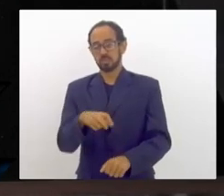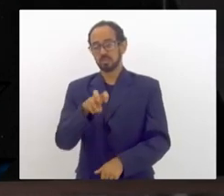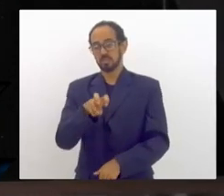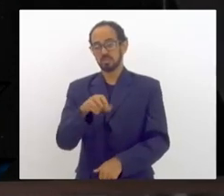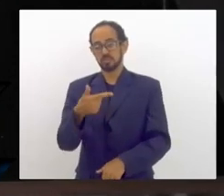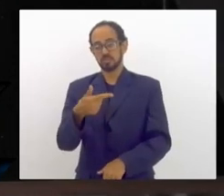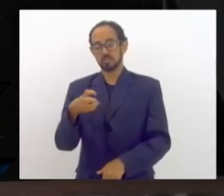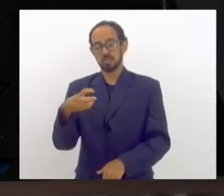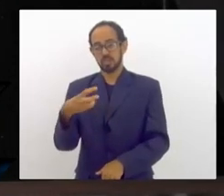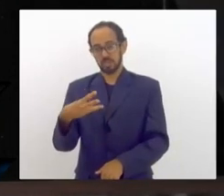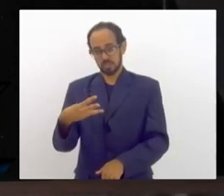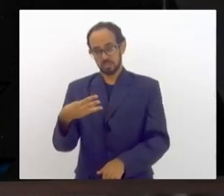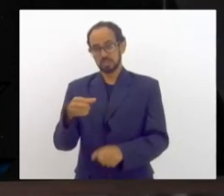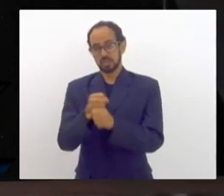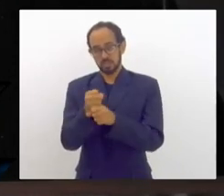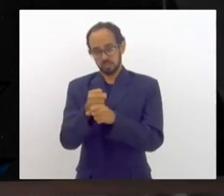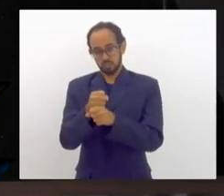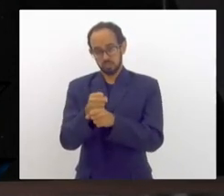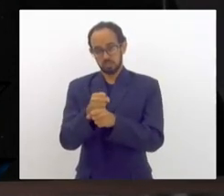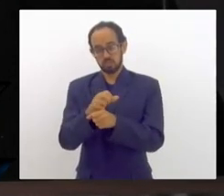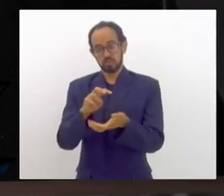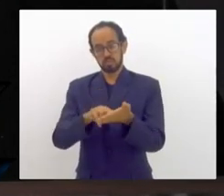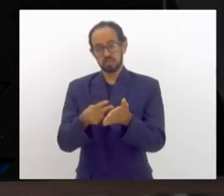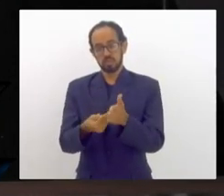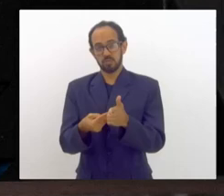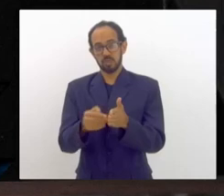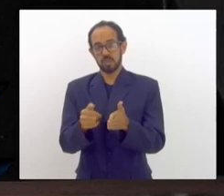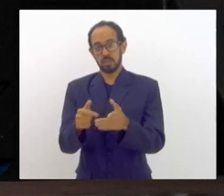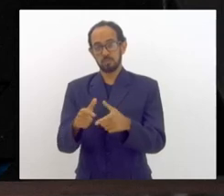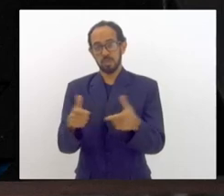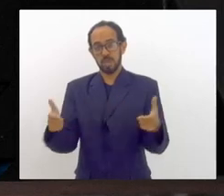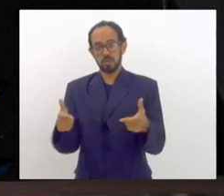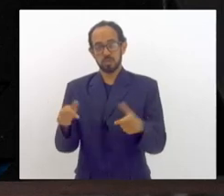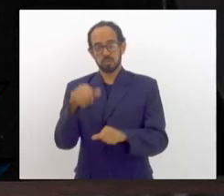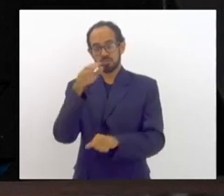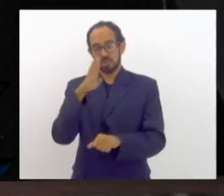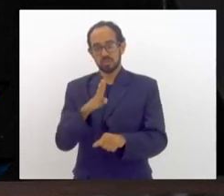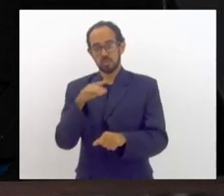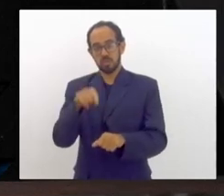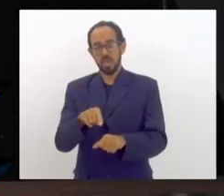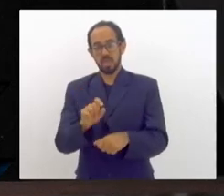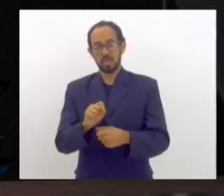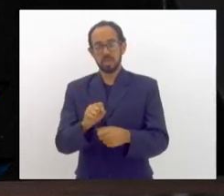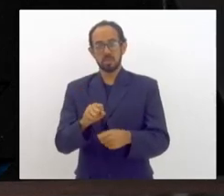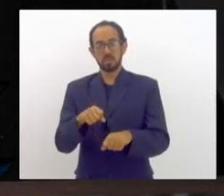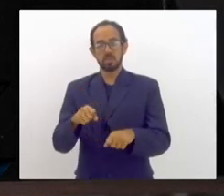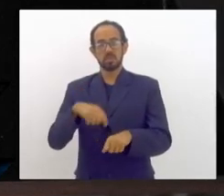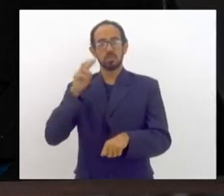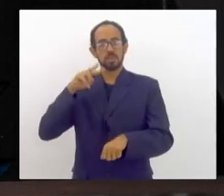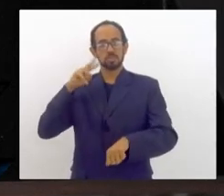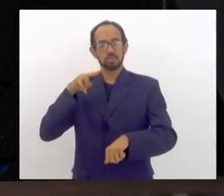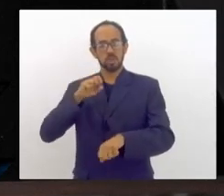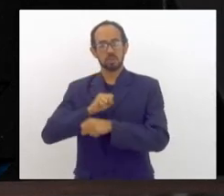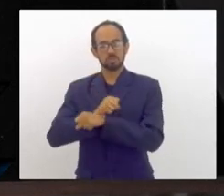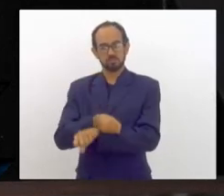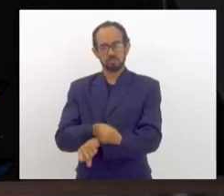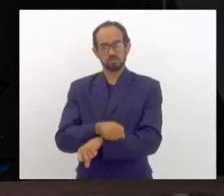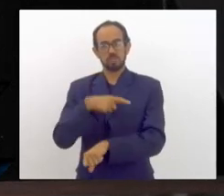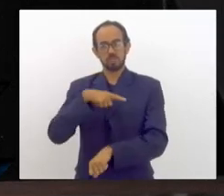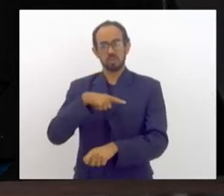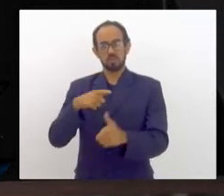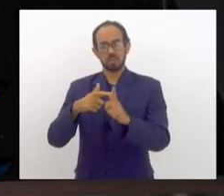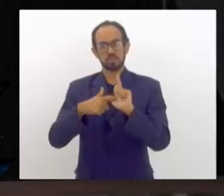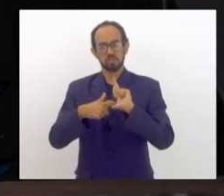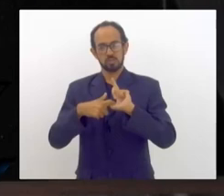523 anos, ou seja, a maior parte do Brasil foi de um país escravocrata. Um país que tem uma dívida histórica com o povo negro e